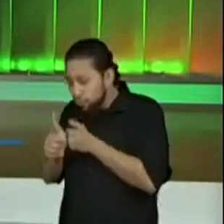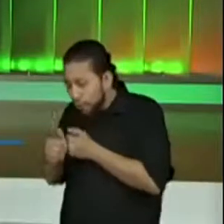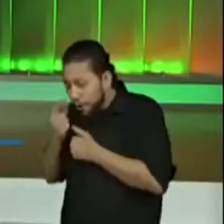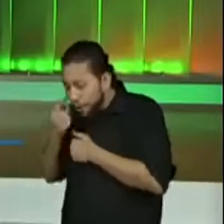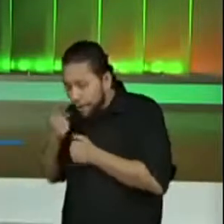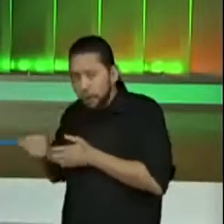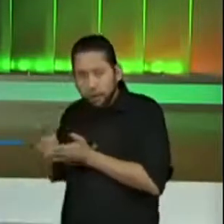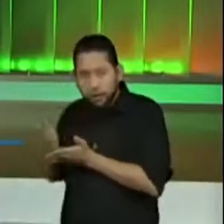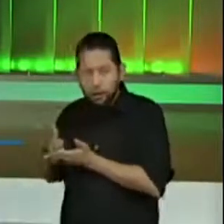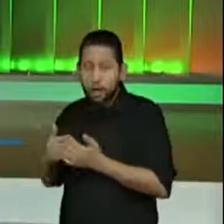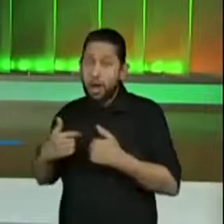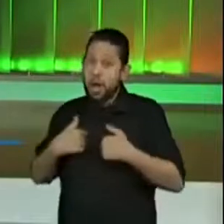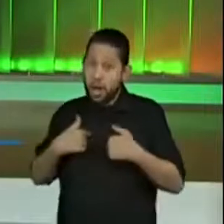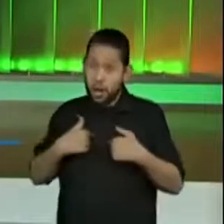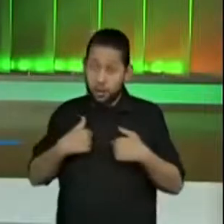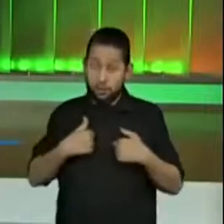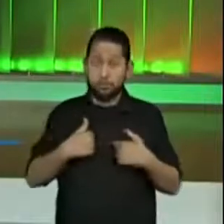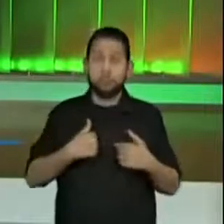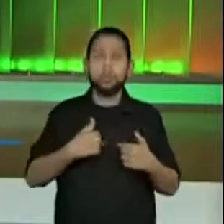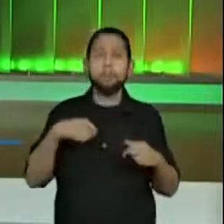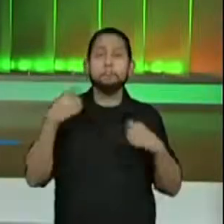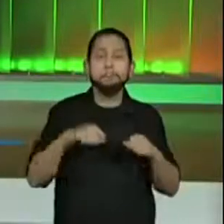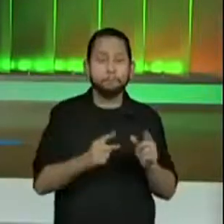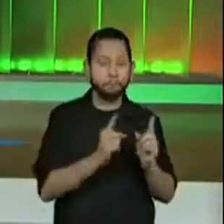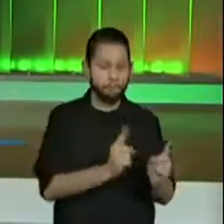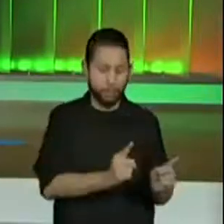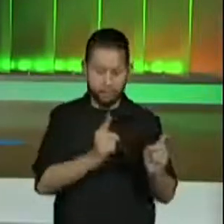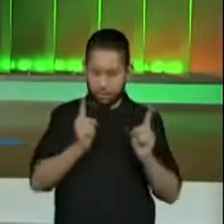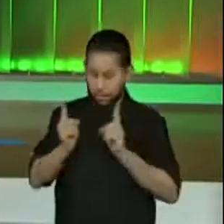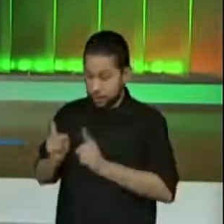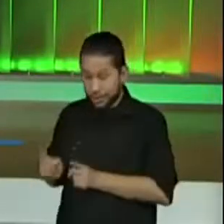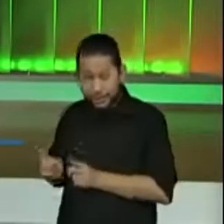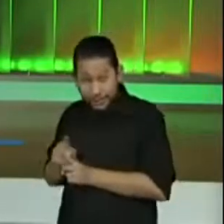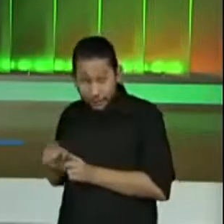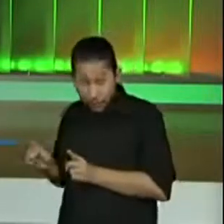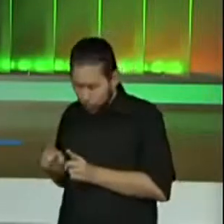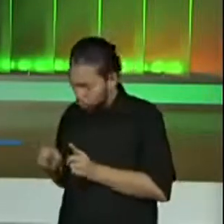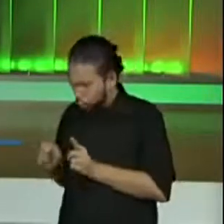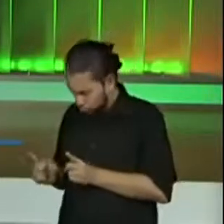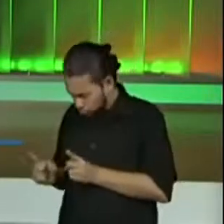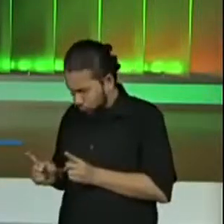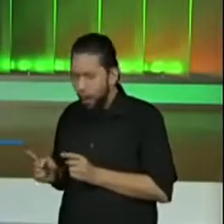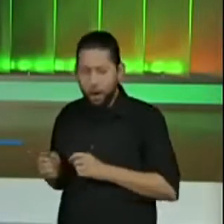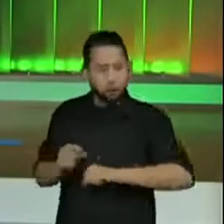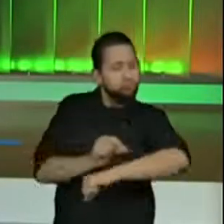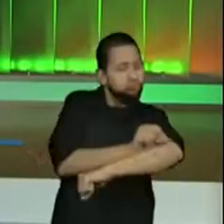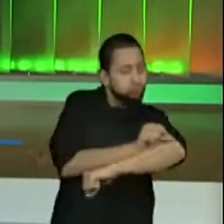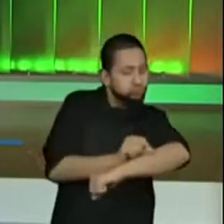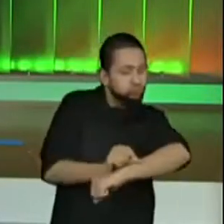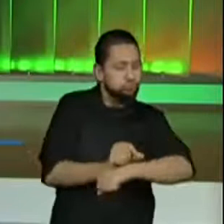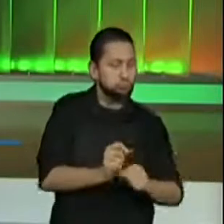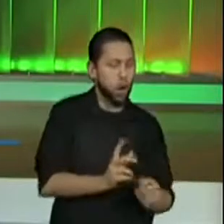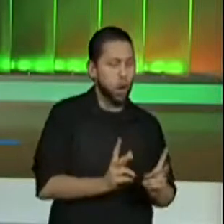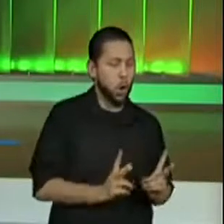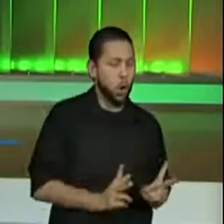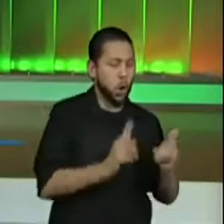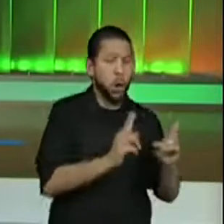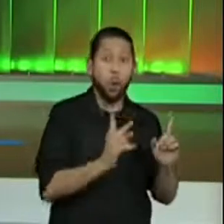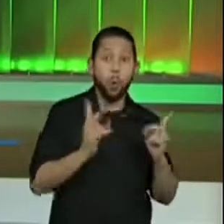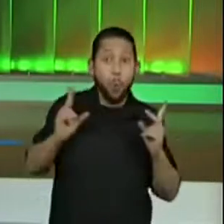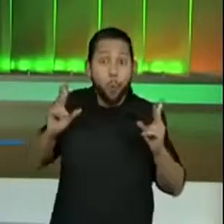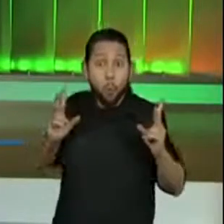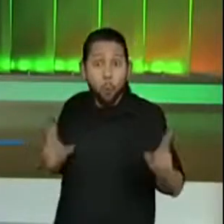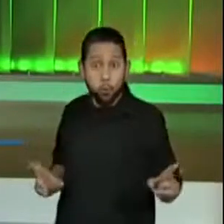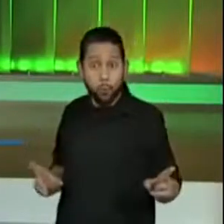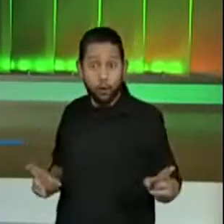O material. Mas lá no material do Aprender Sempre tem as fitas lá, ok? Então, você vai pegar a régua e vai fazer a medição